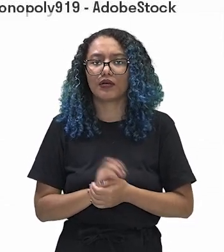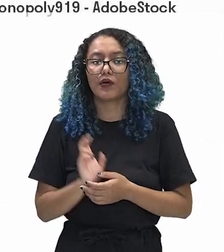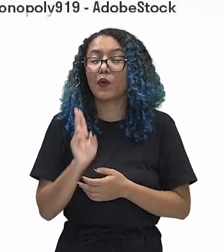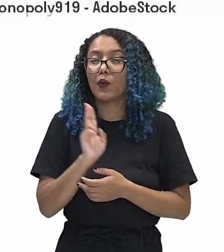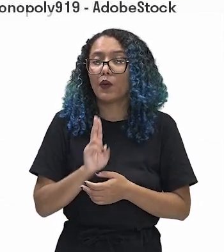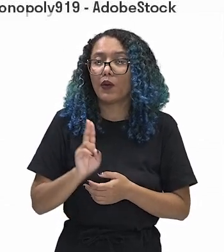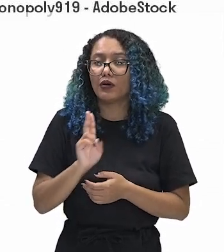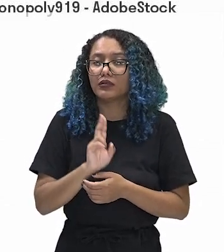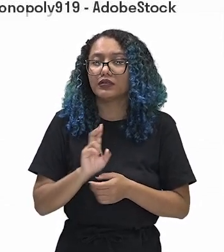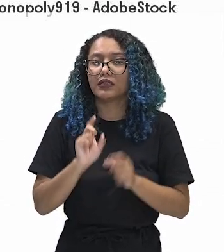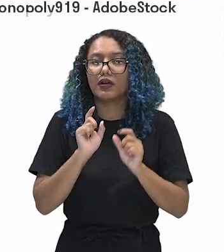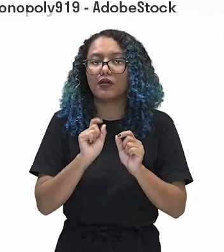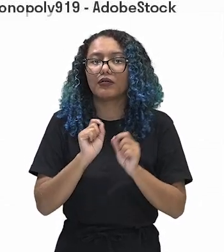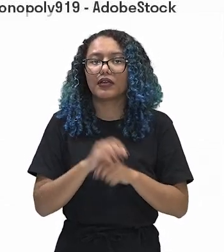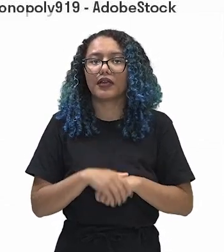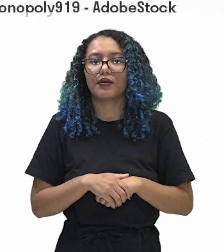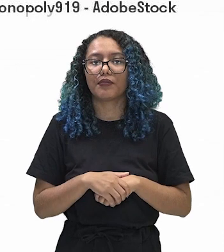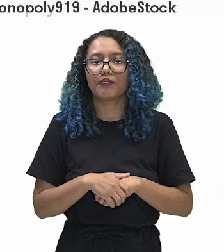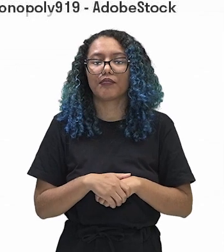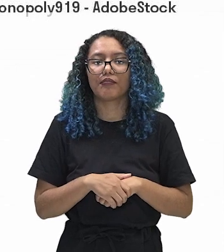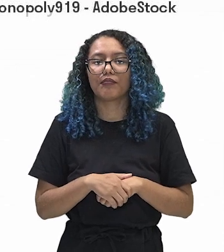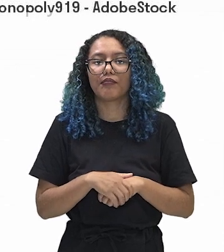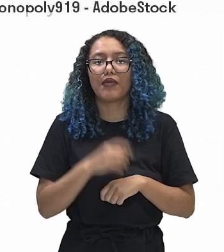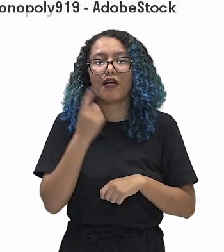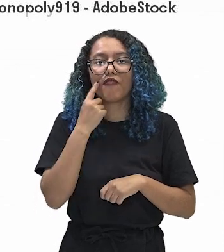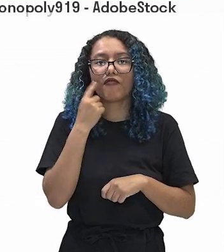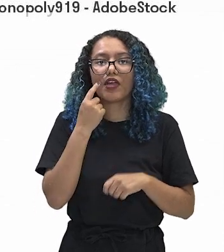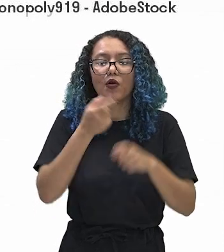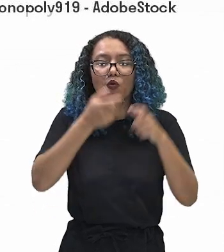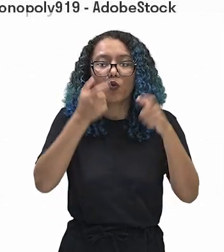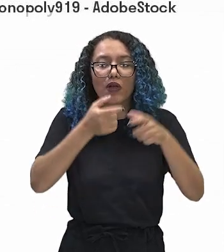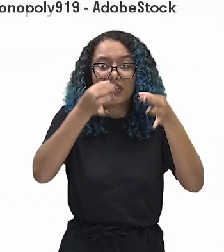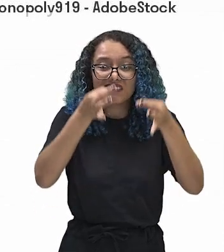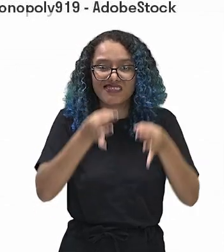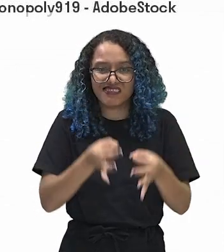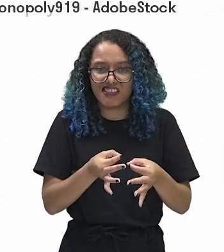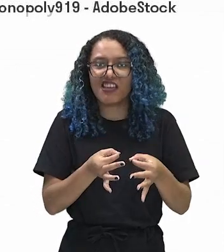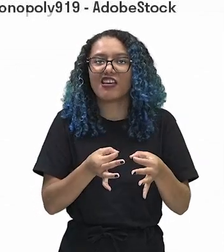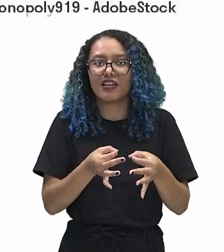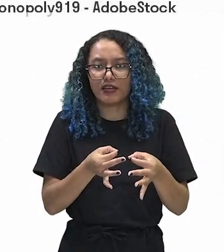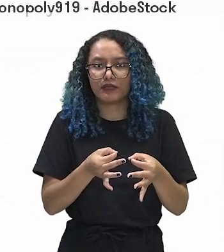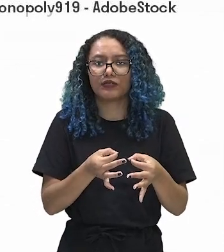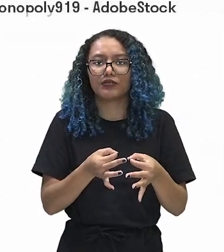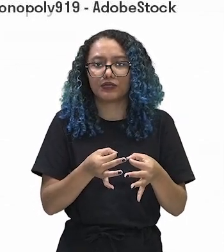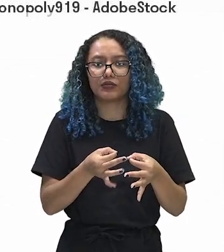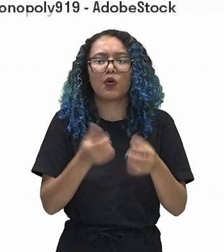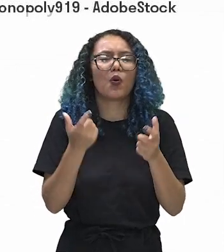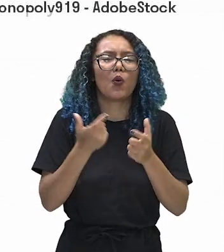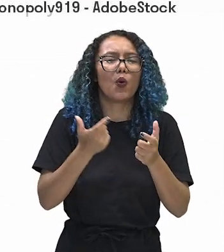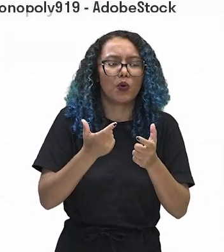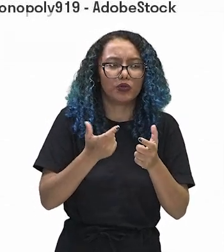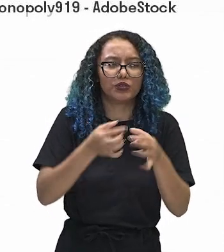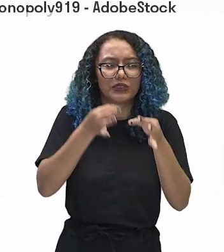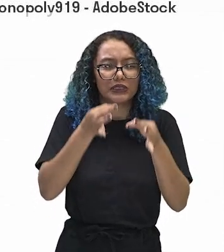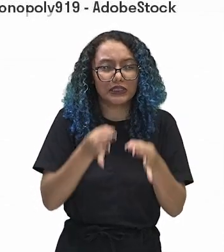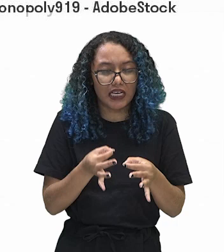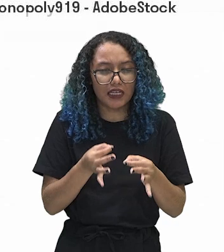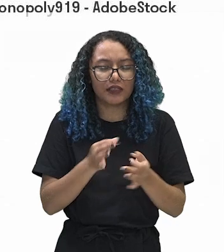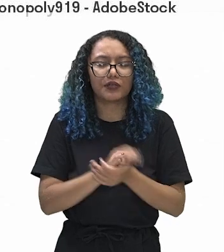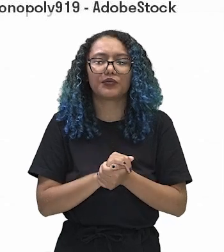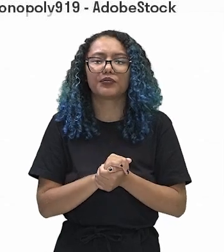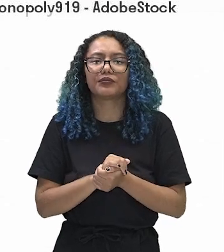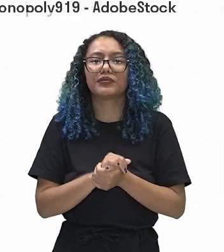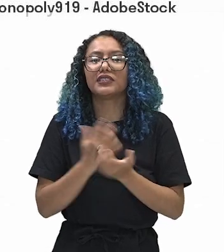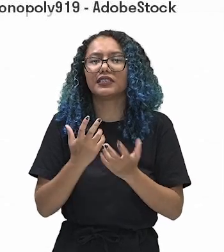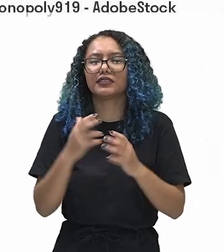fazer o posicionamento dessa terra que ele está sendo feita aí, tá? E esses satélites que eles utilizam